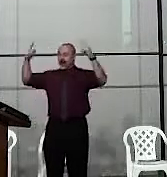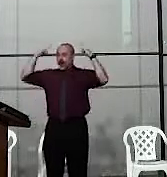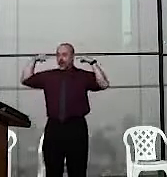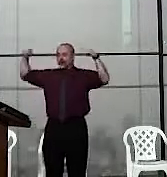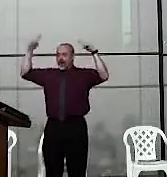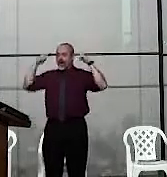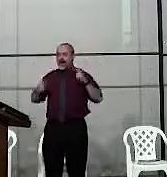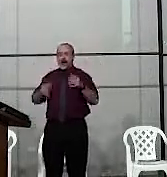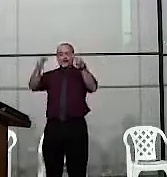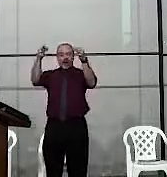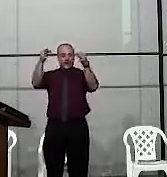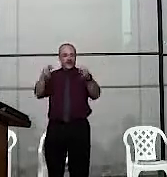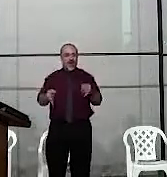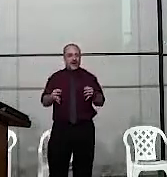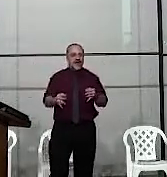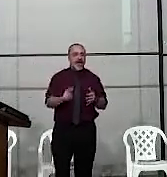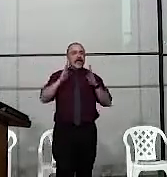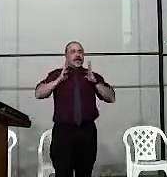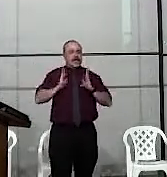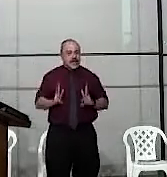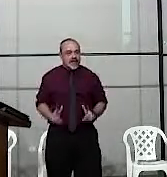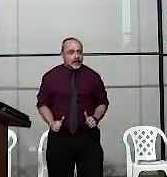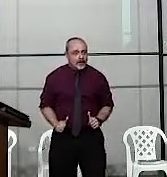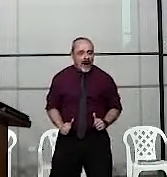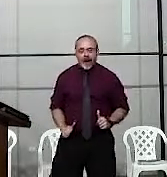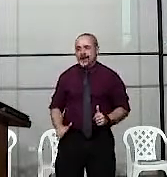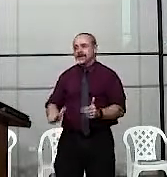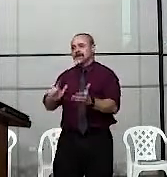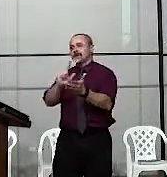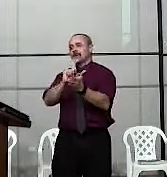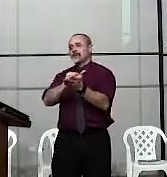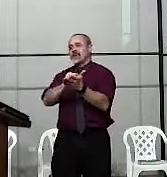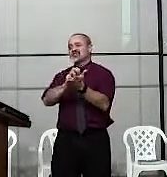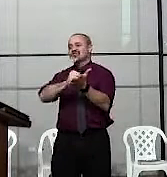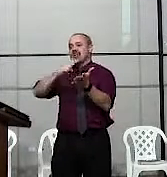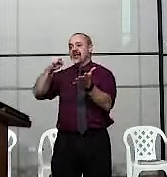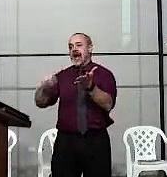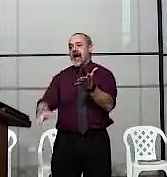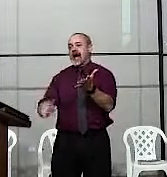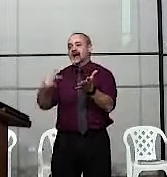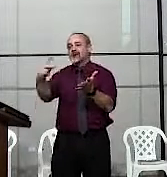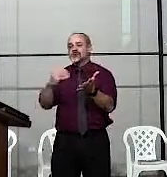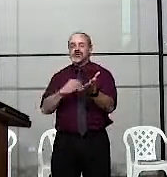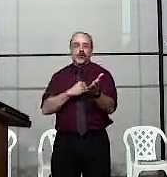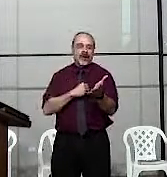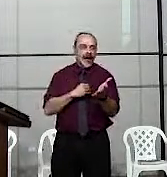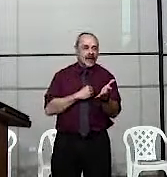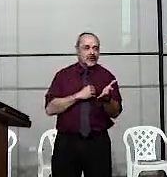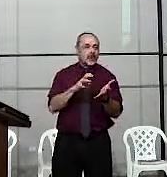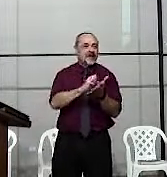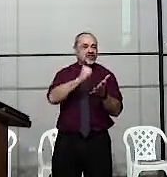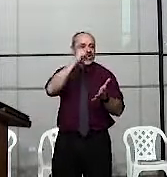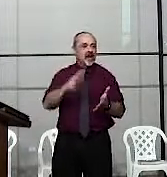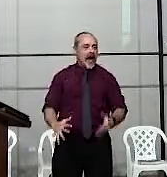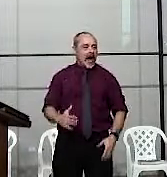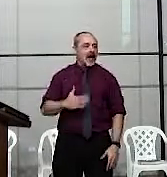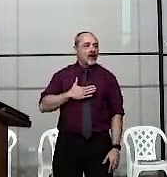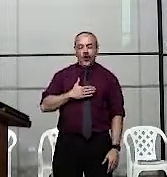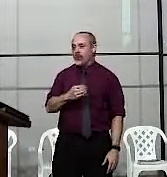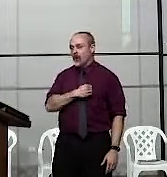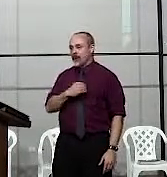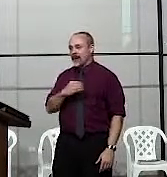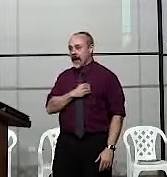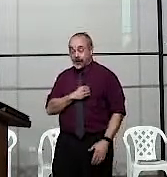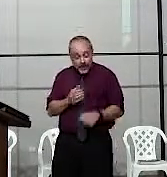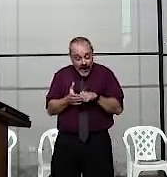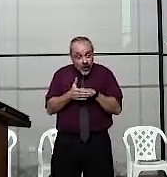Jesus foi a ovelha perfeita, limpa, para tirar o seu pecado, para tirar